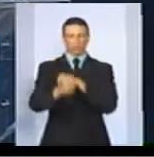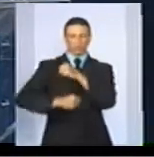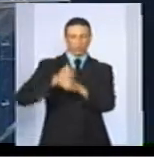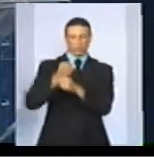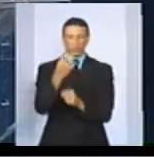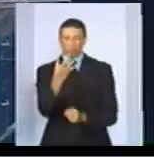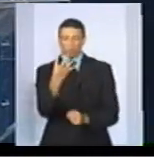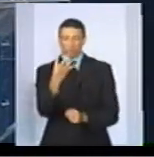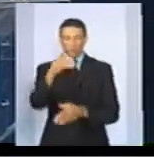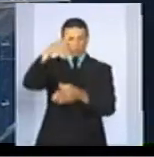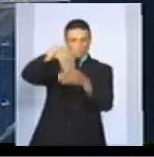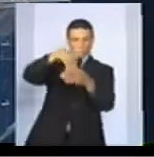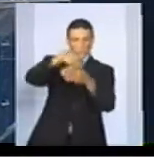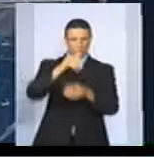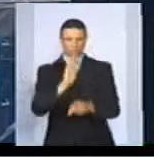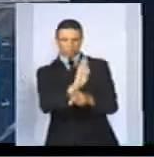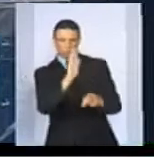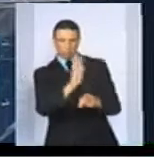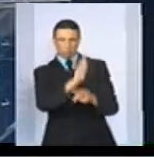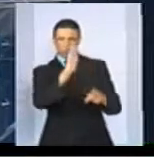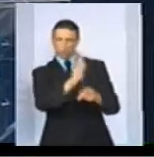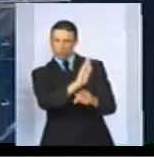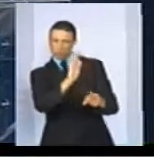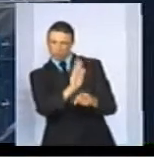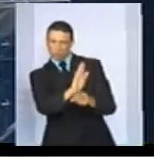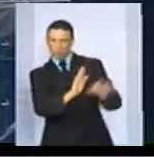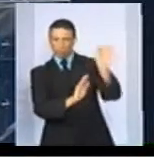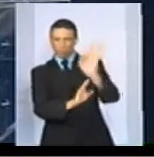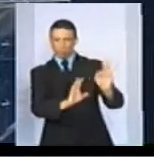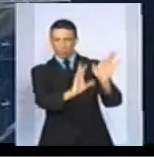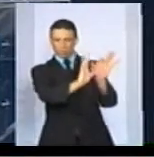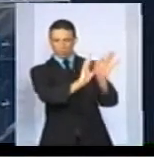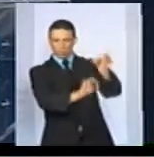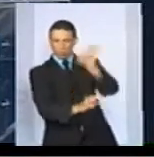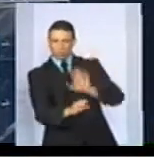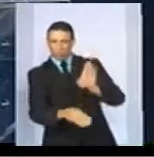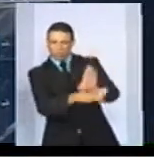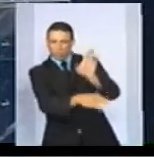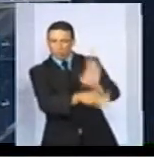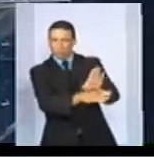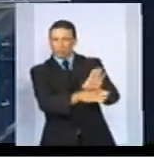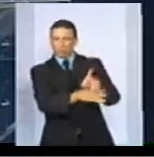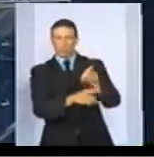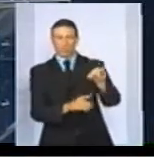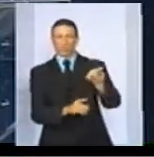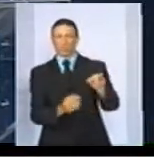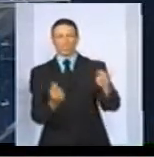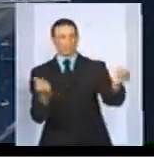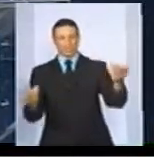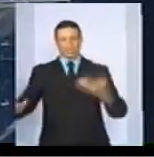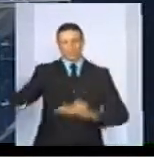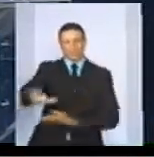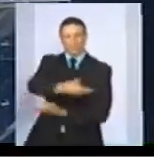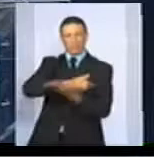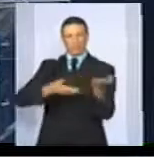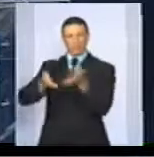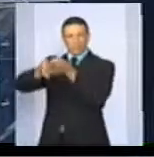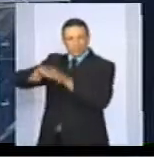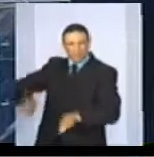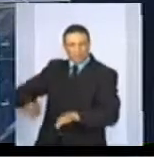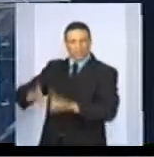contribuído compulsoriamente para os cofres da União Federal compulsoriamente não teriam direito à restituição